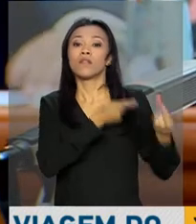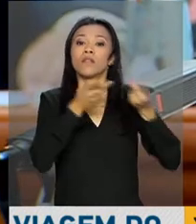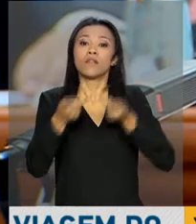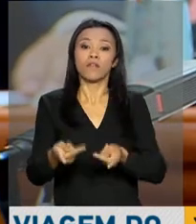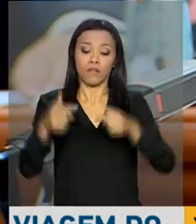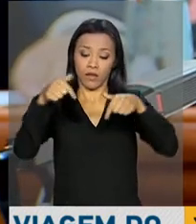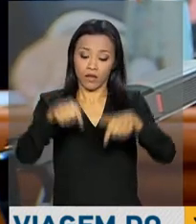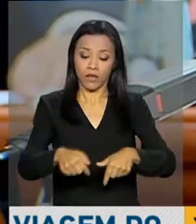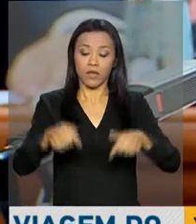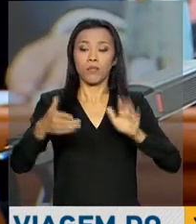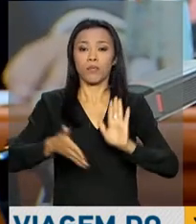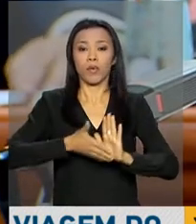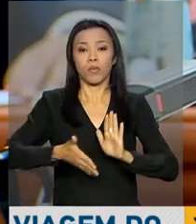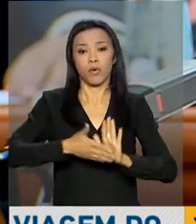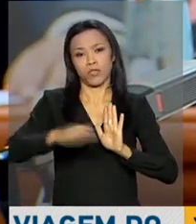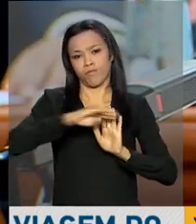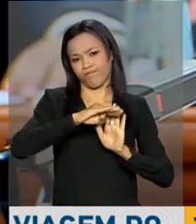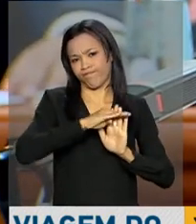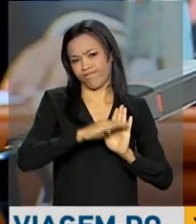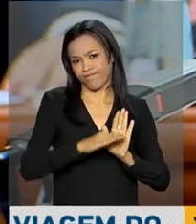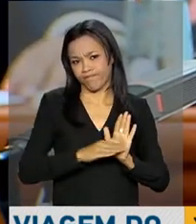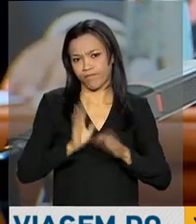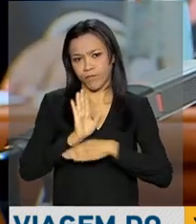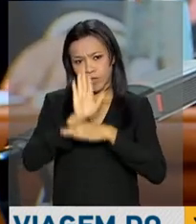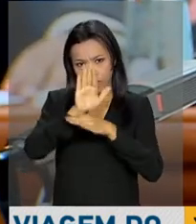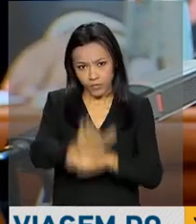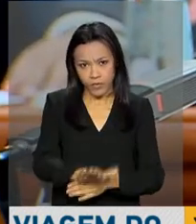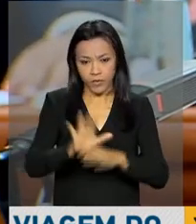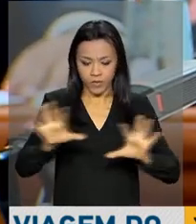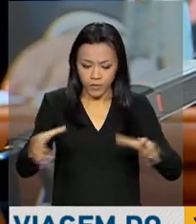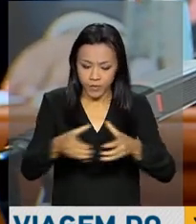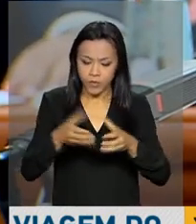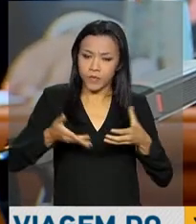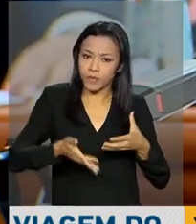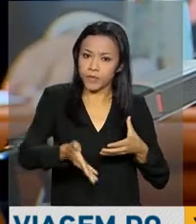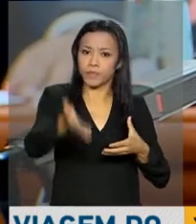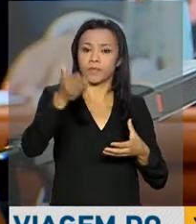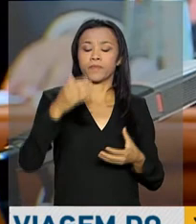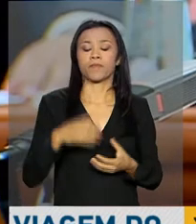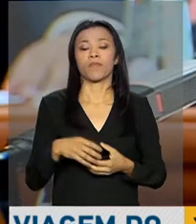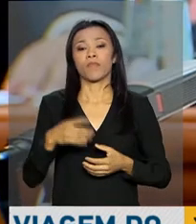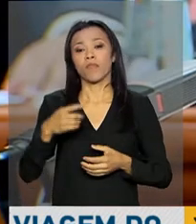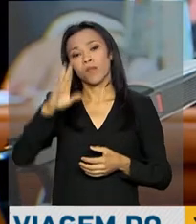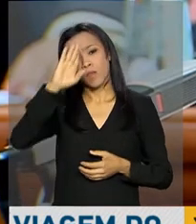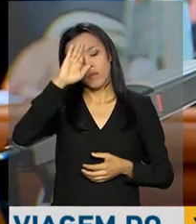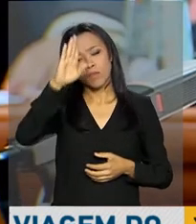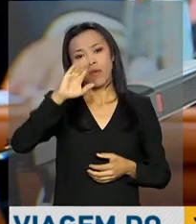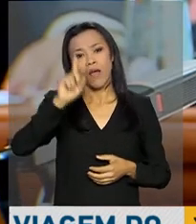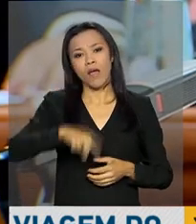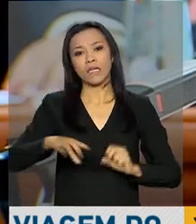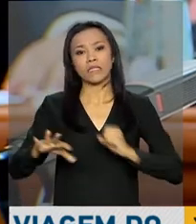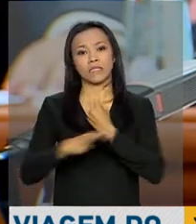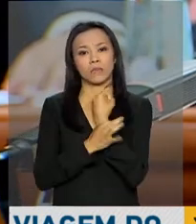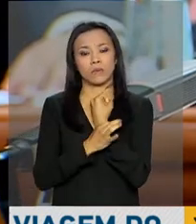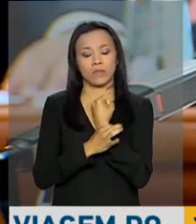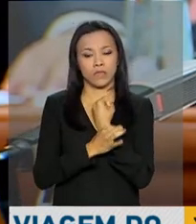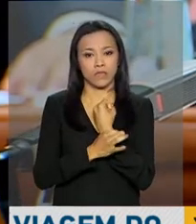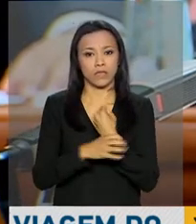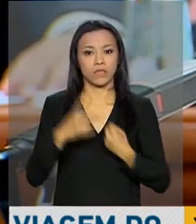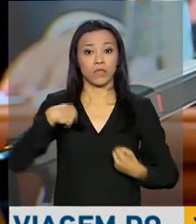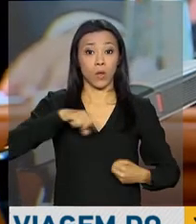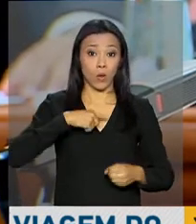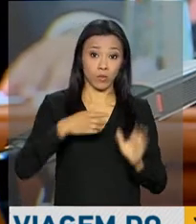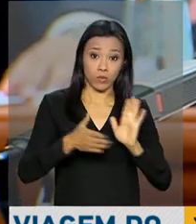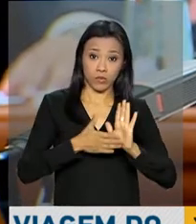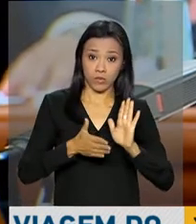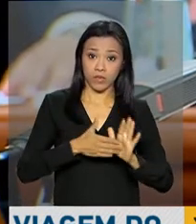propostas concretas de cooperação. No marco de nosso diálogo sobre segurança, propusemos a criação